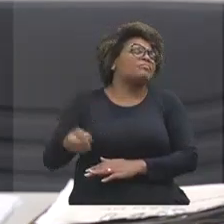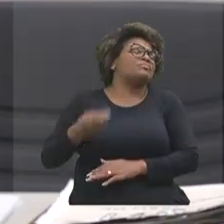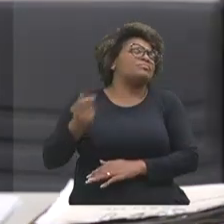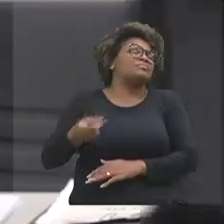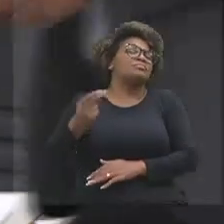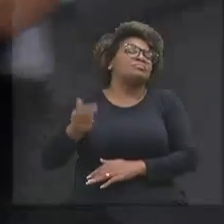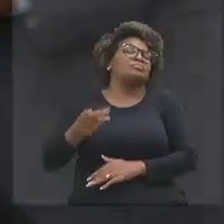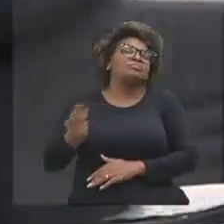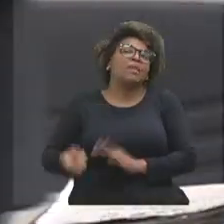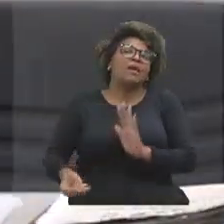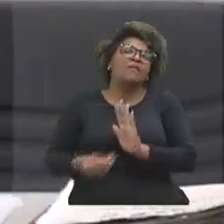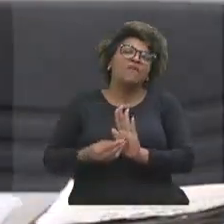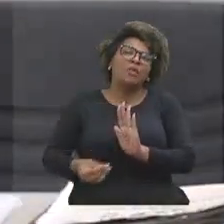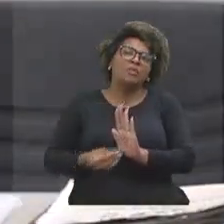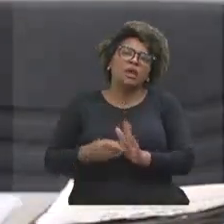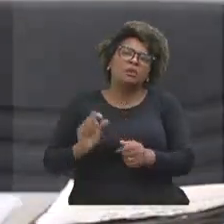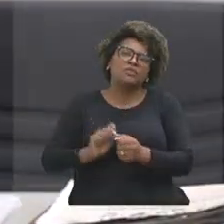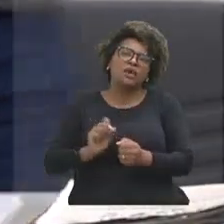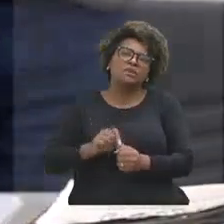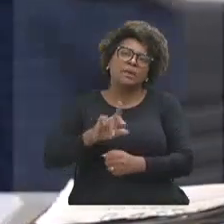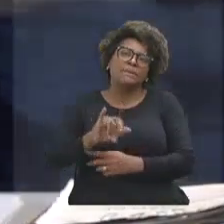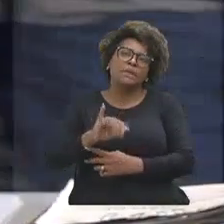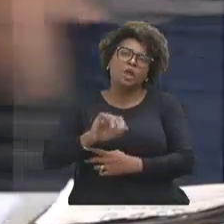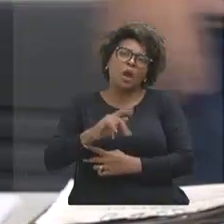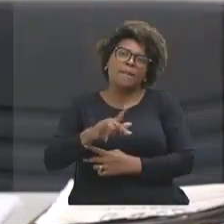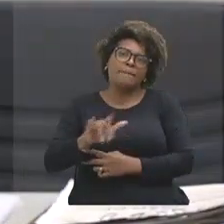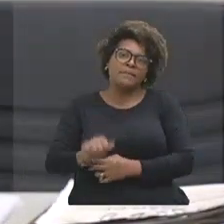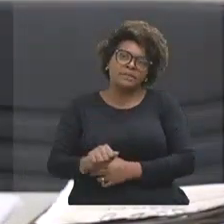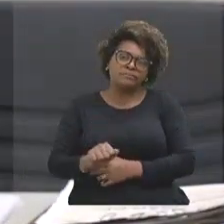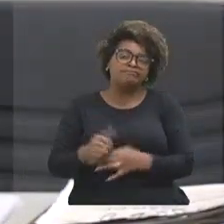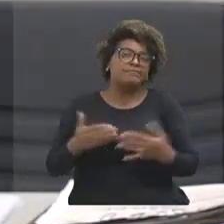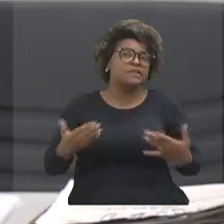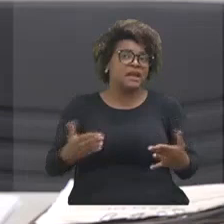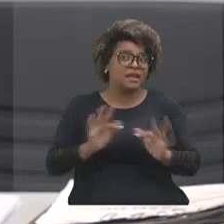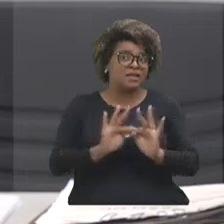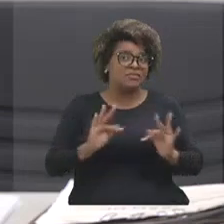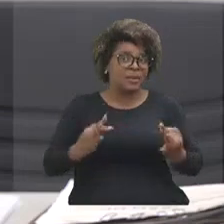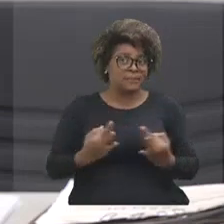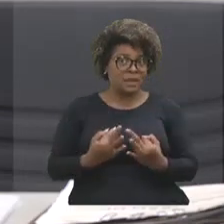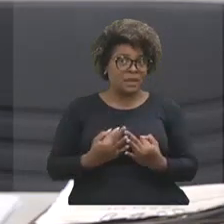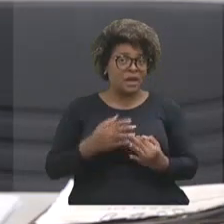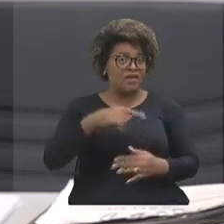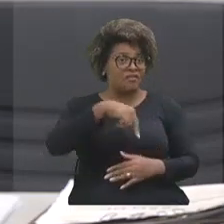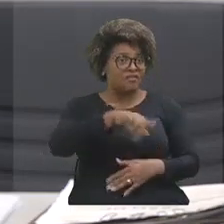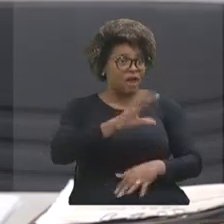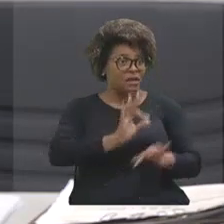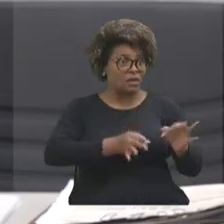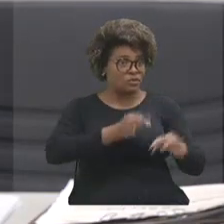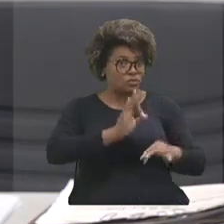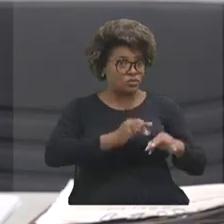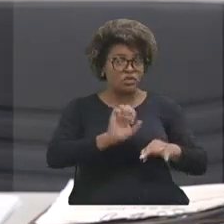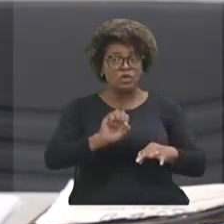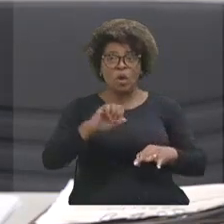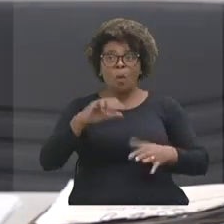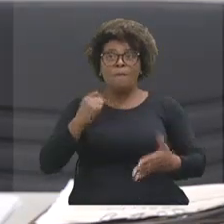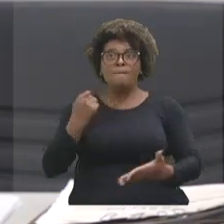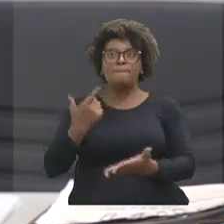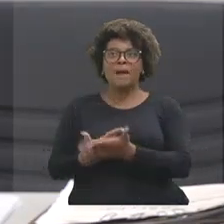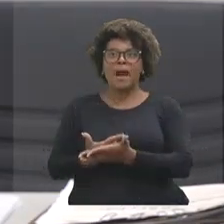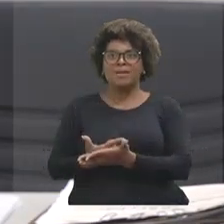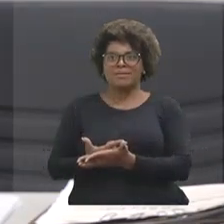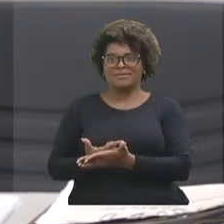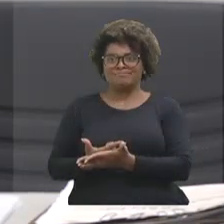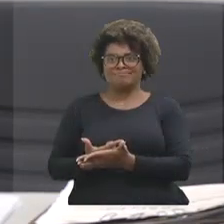a biópsia dele sem fazer exercícios copia aí a família ou vai judicializar ou vai ter que pagar do seu próprio recurso essa biópsia